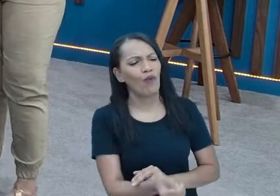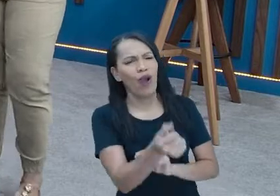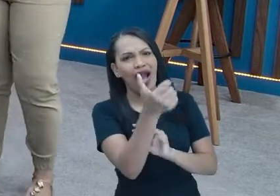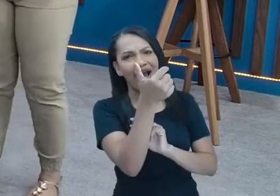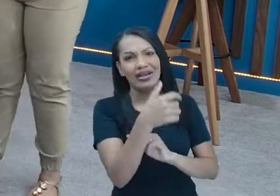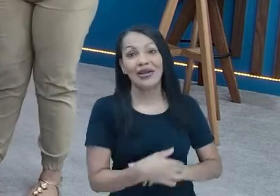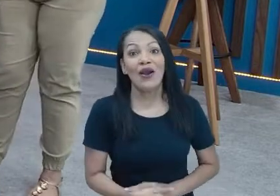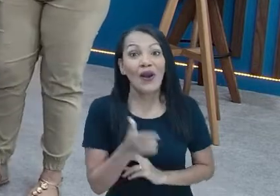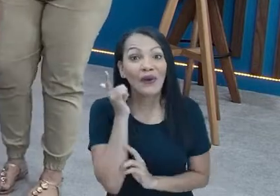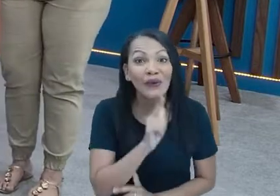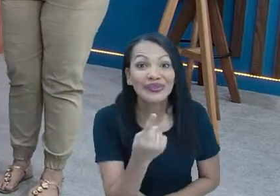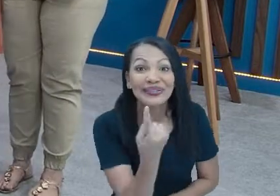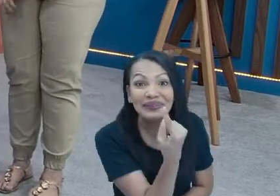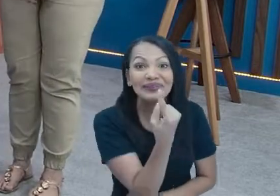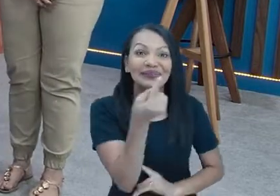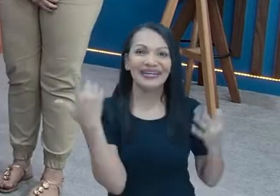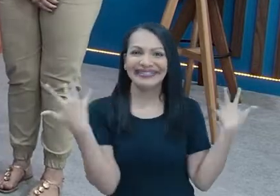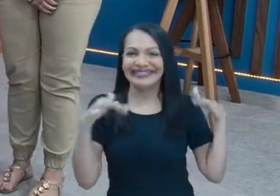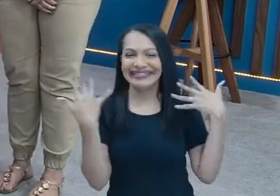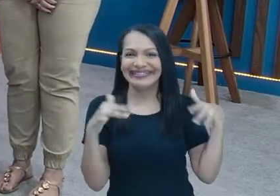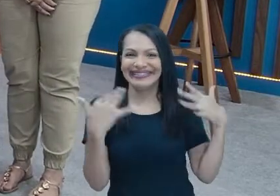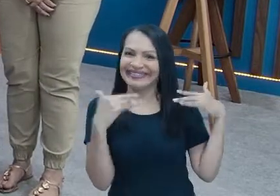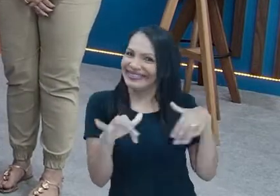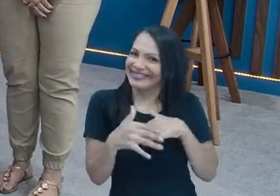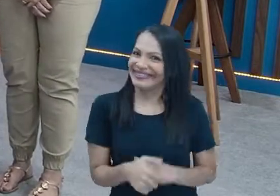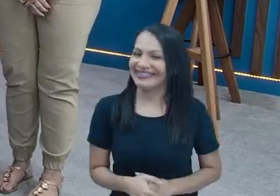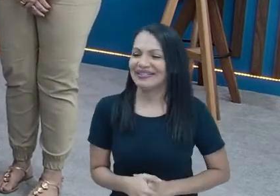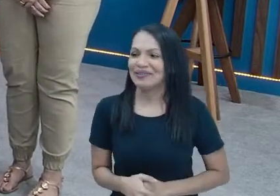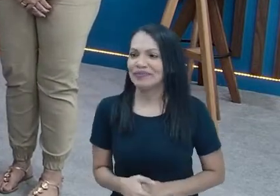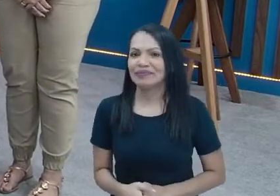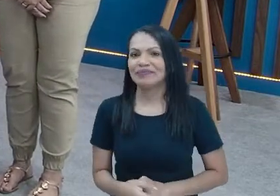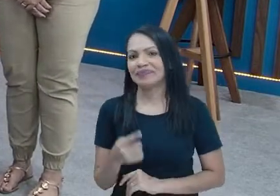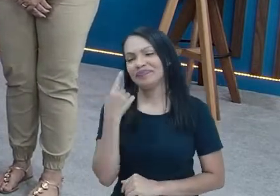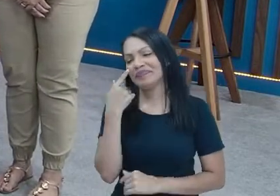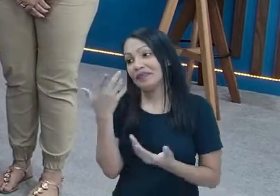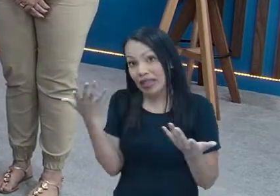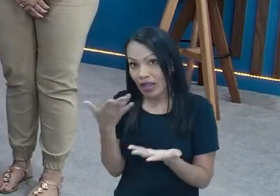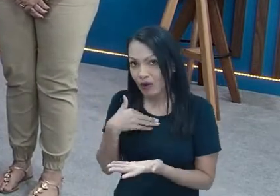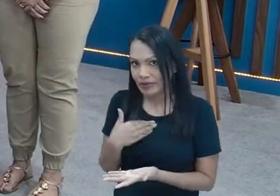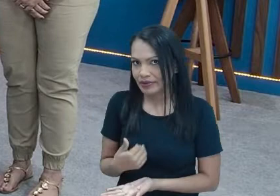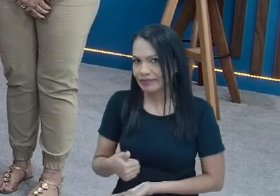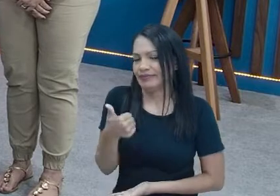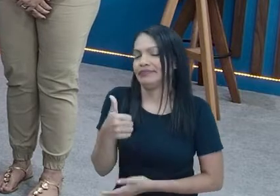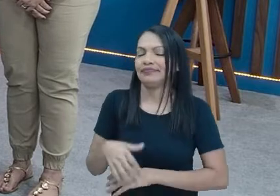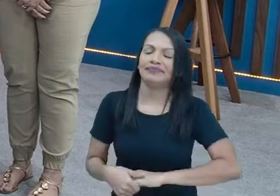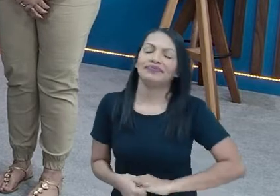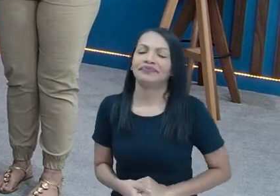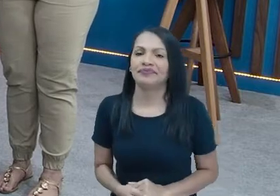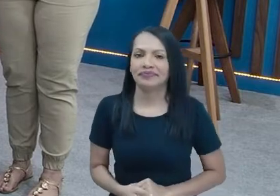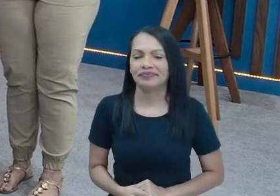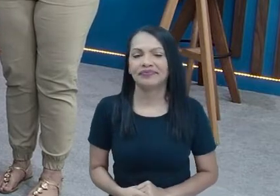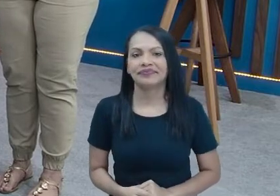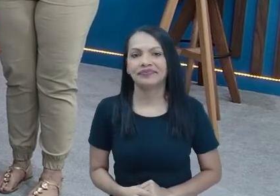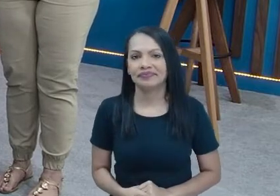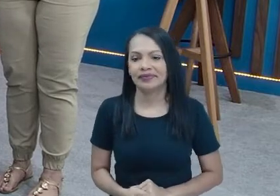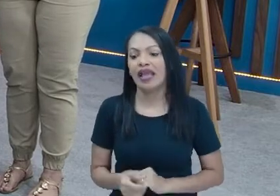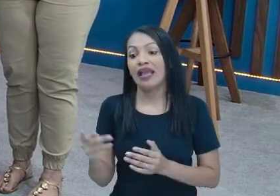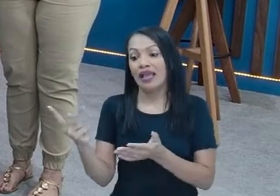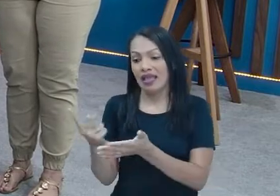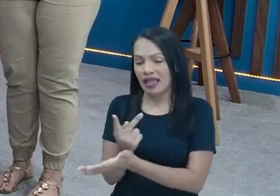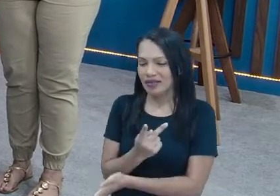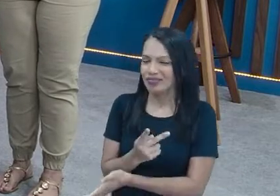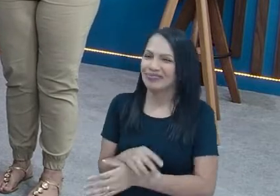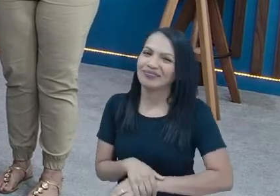Quase. Consegui Agora é a uma. minha vez, tá? Depois a gente tira do pote e conta. Errei uma. Errei